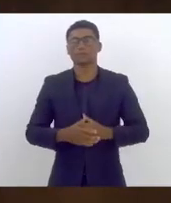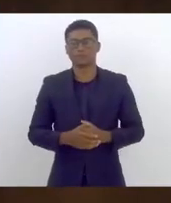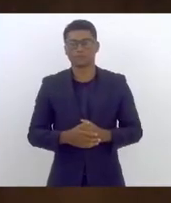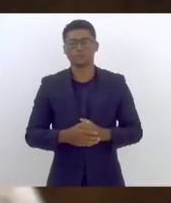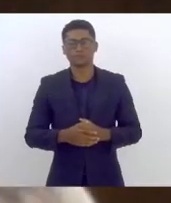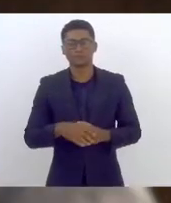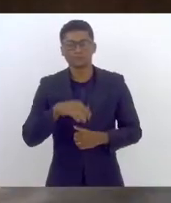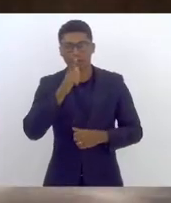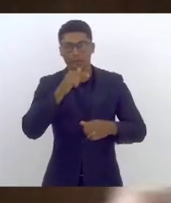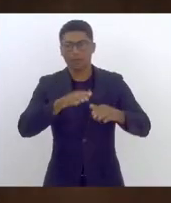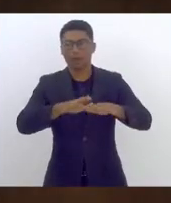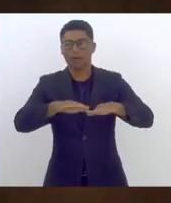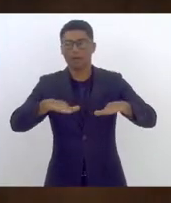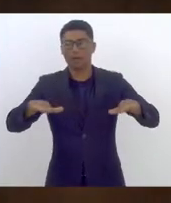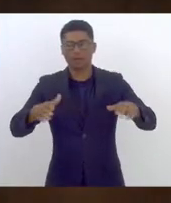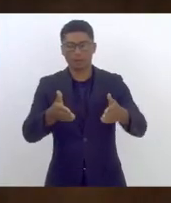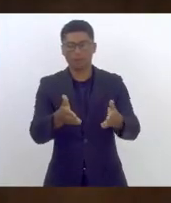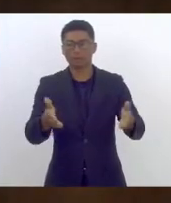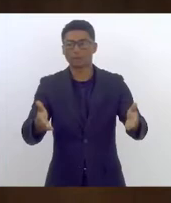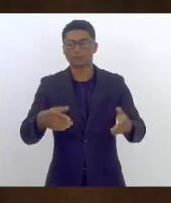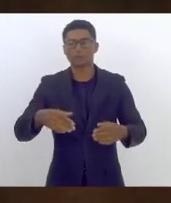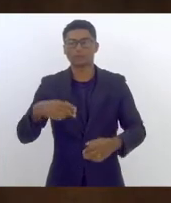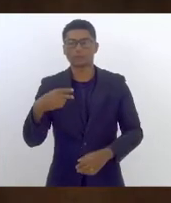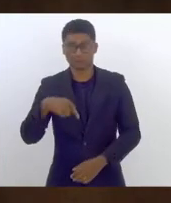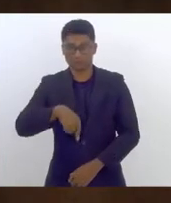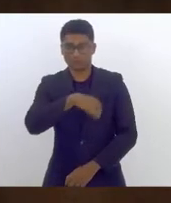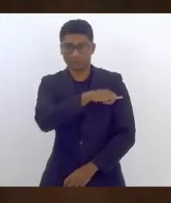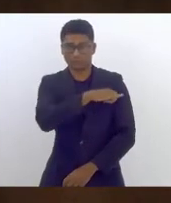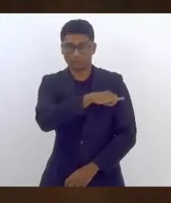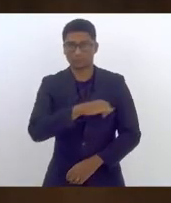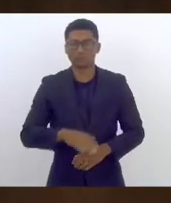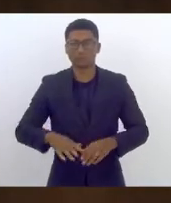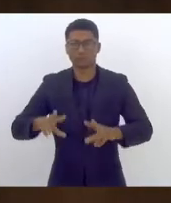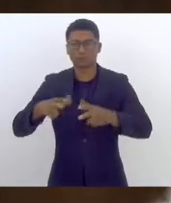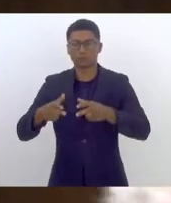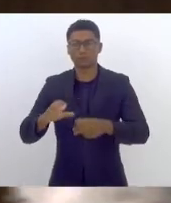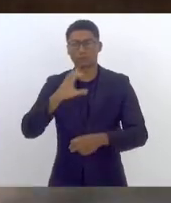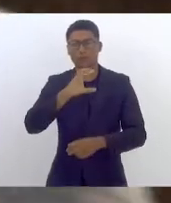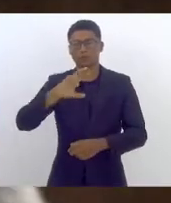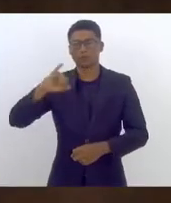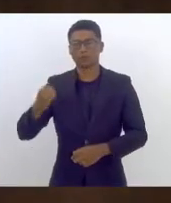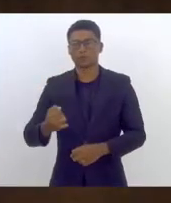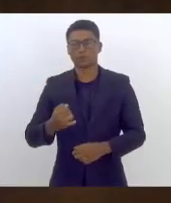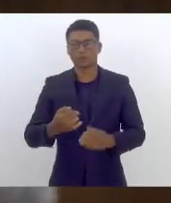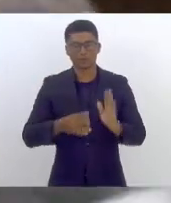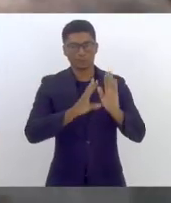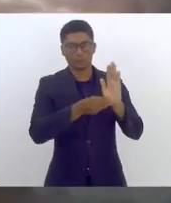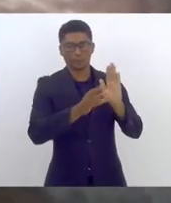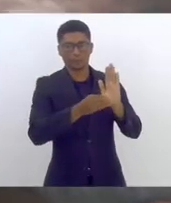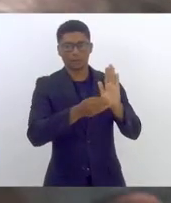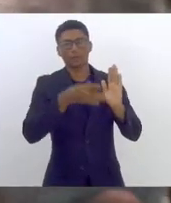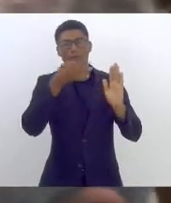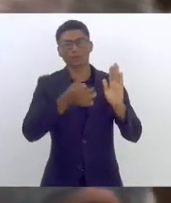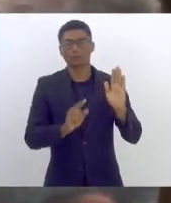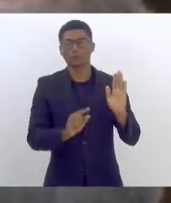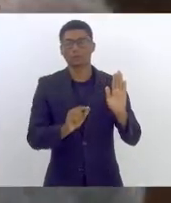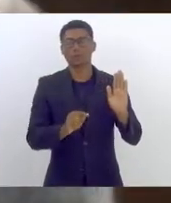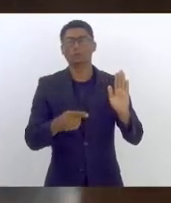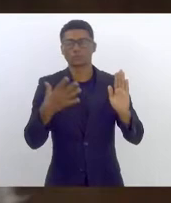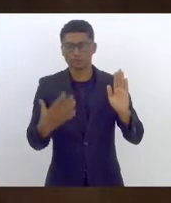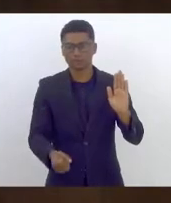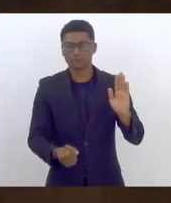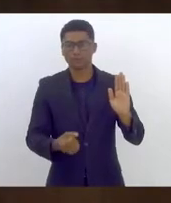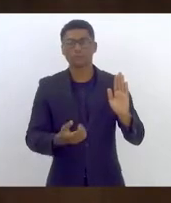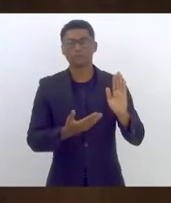no estado do Rio de Janeiro o parecer da ccj as emendas de plenário é favorável